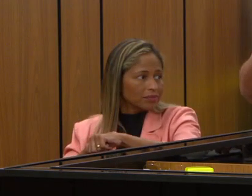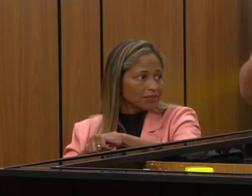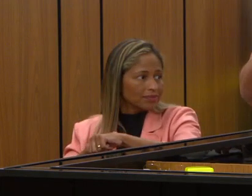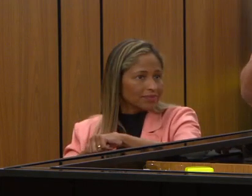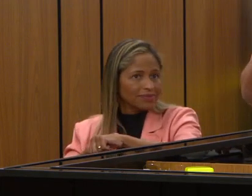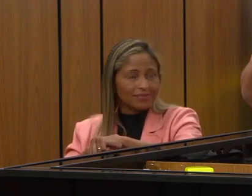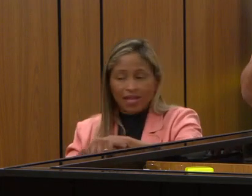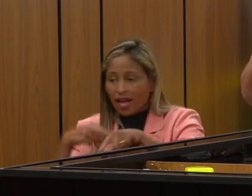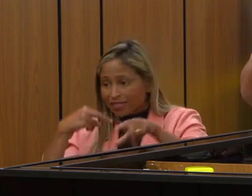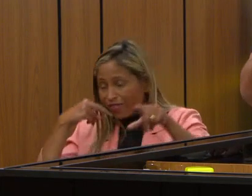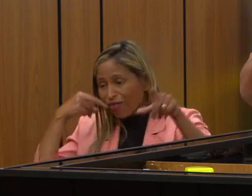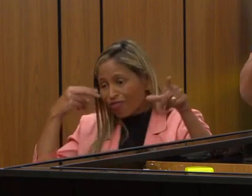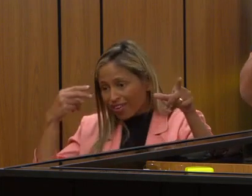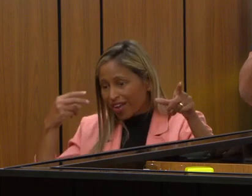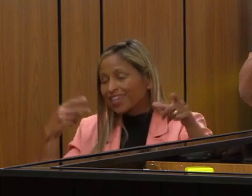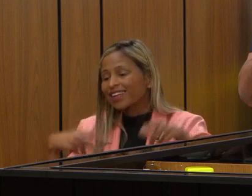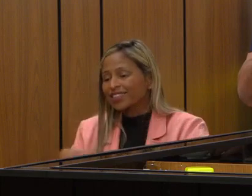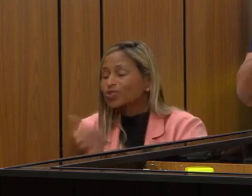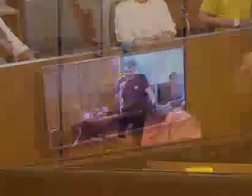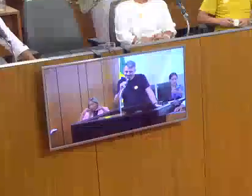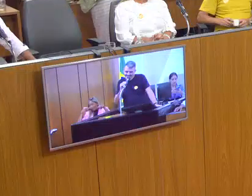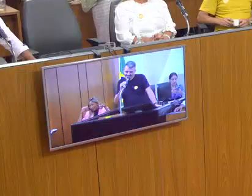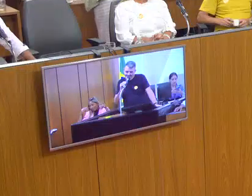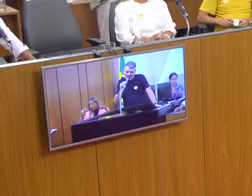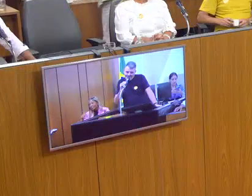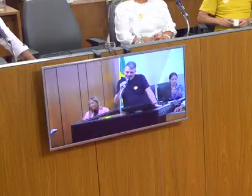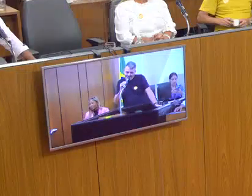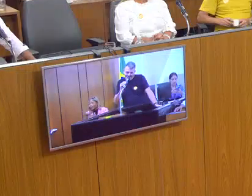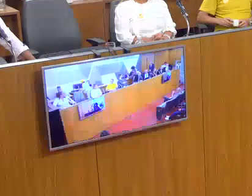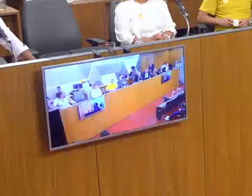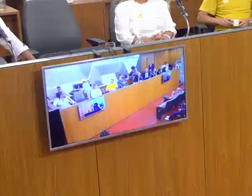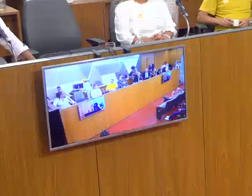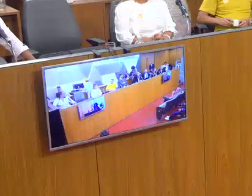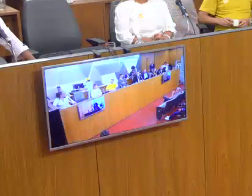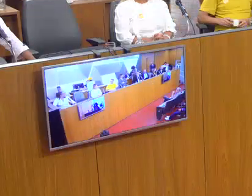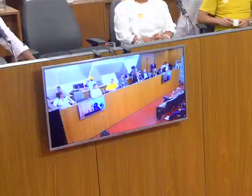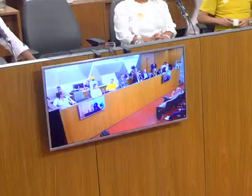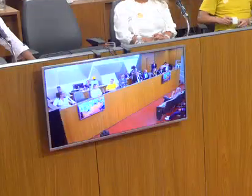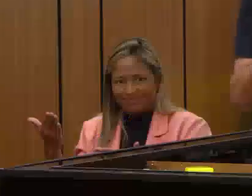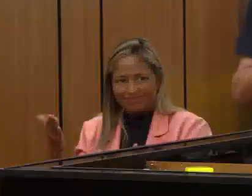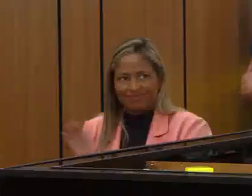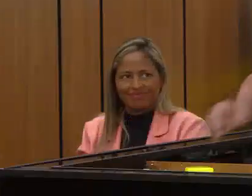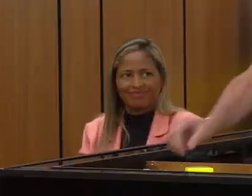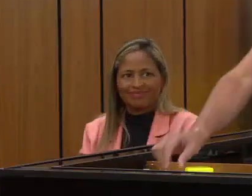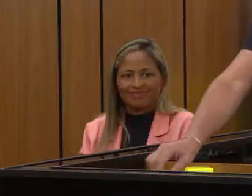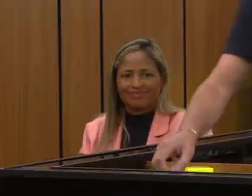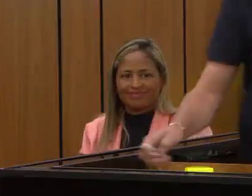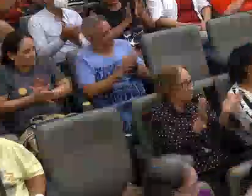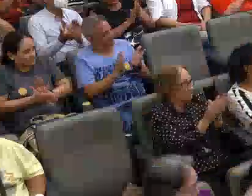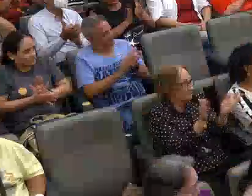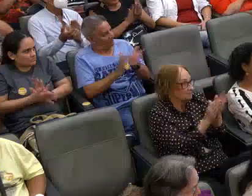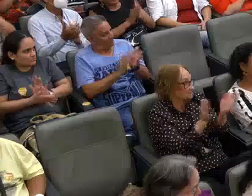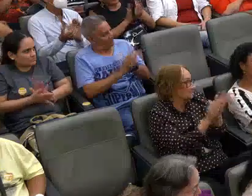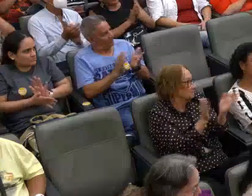quem tava time de pessoal então desculpa aí gente então é isso aí obrigado viu a todos